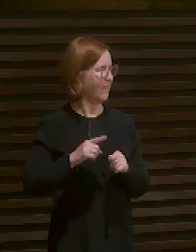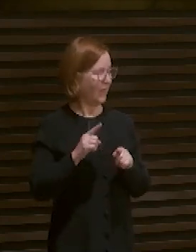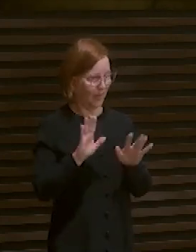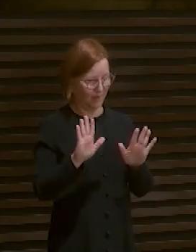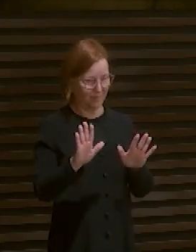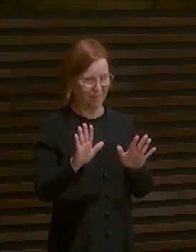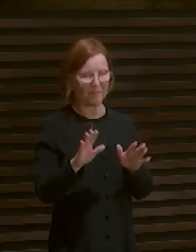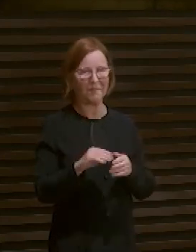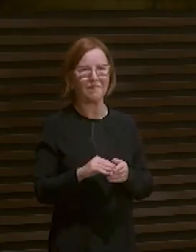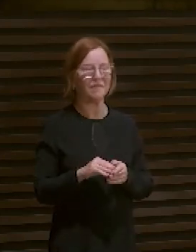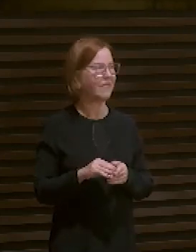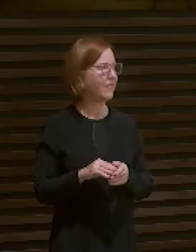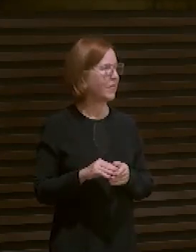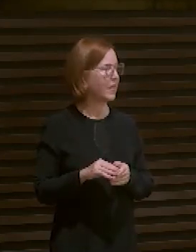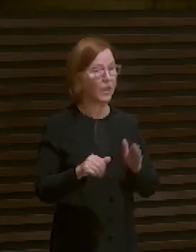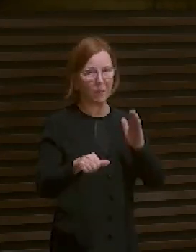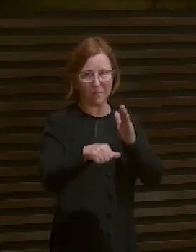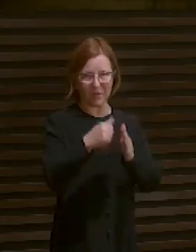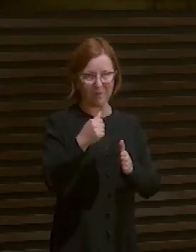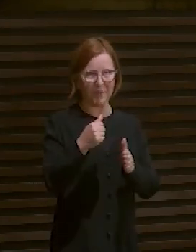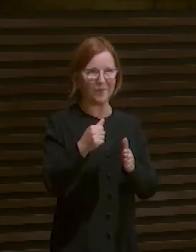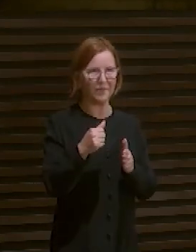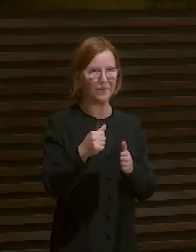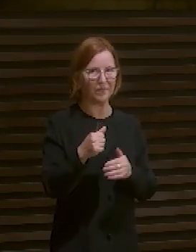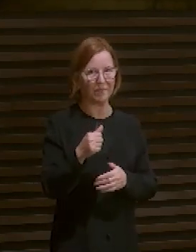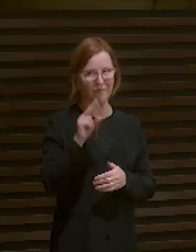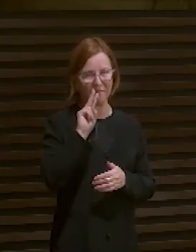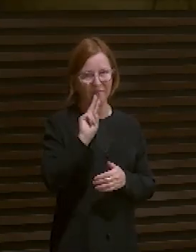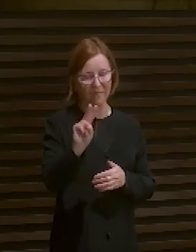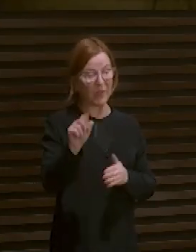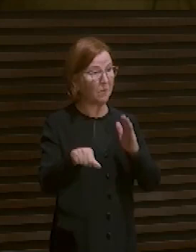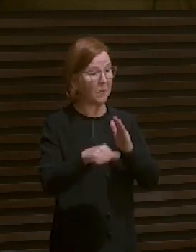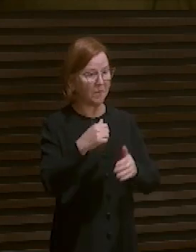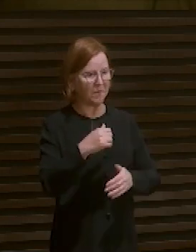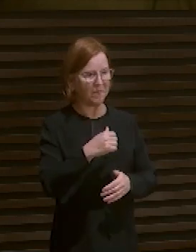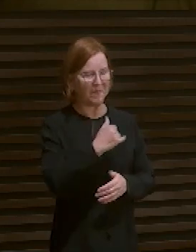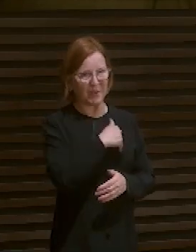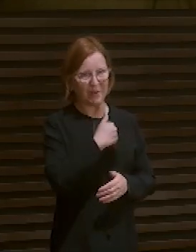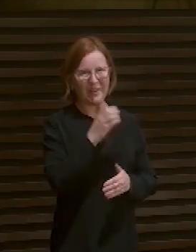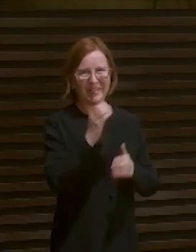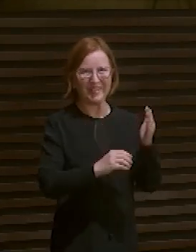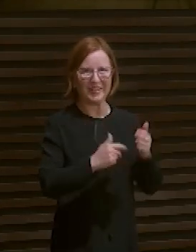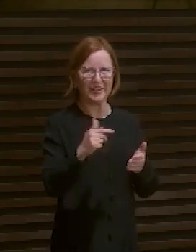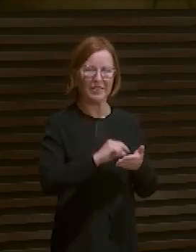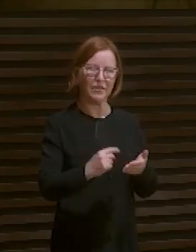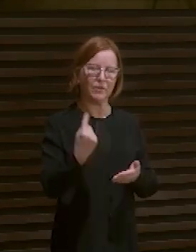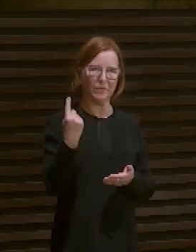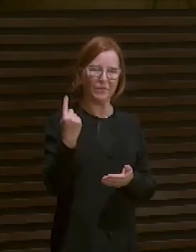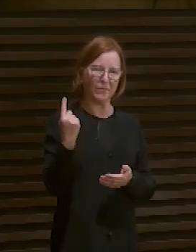Olha aqui. Então, primeiramente, vamos olhar 1 João, capítulo 3, versículo